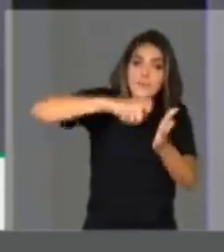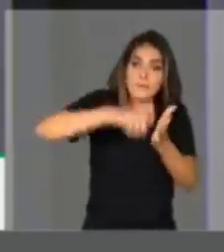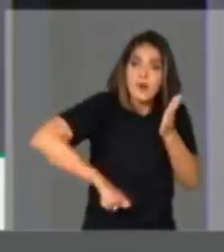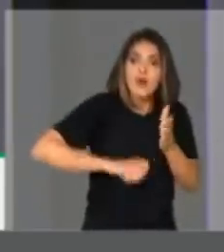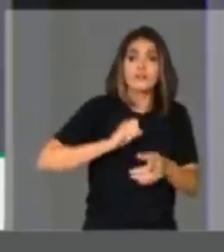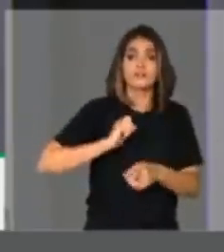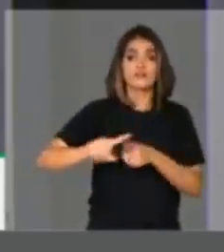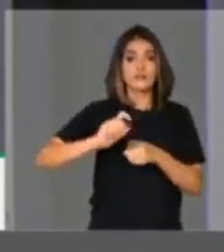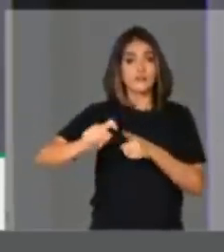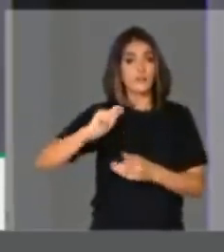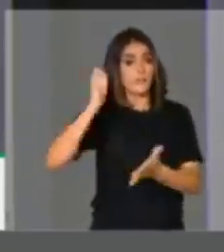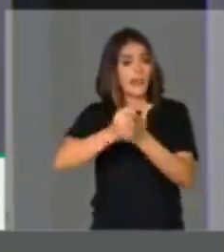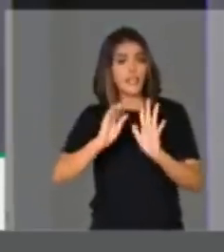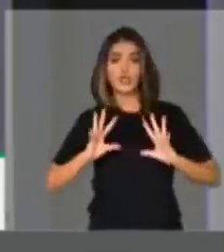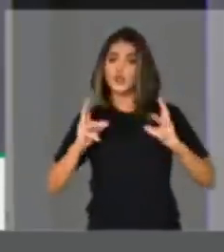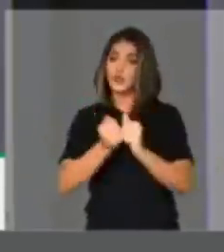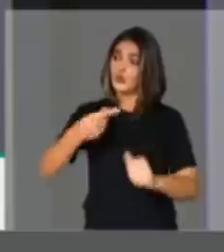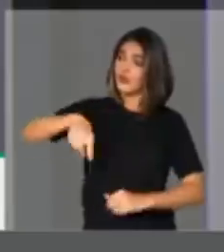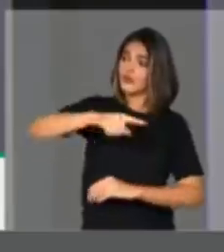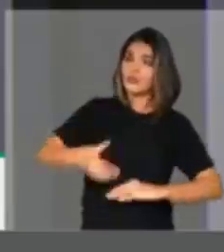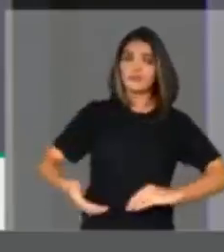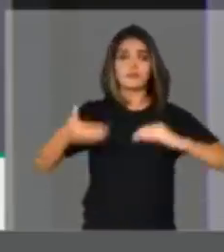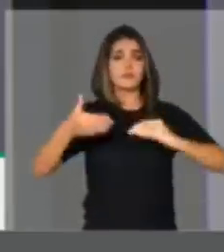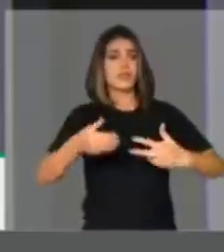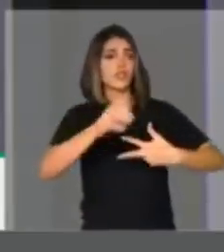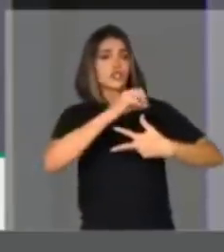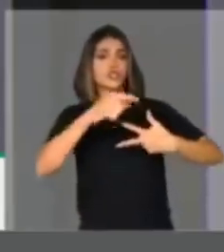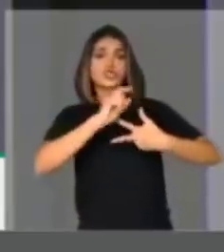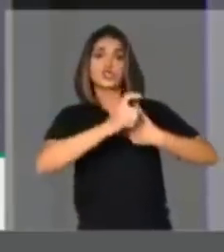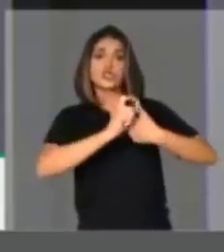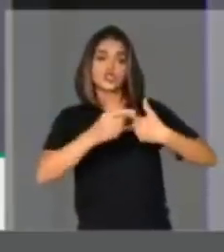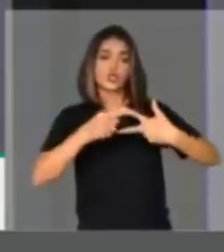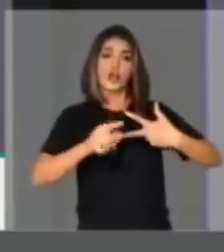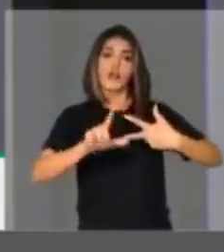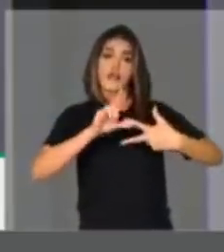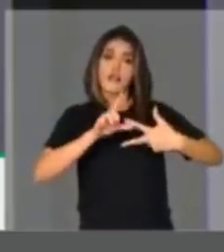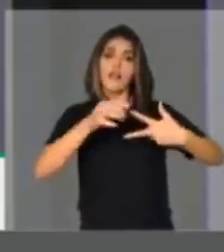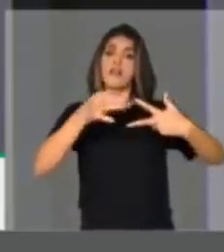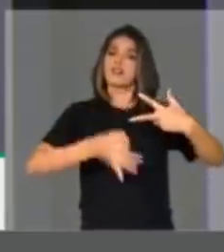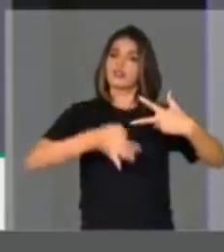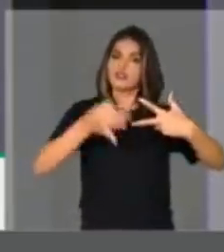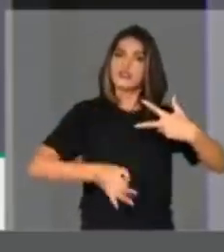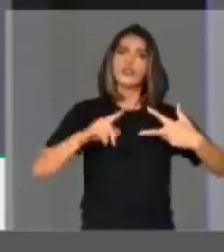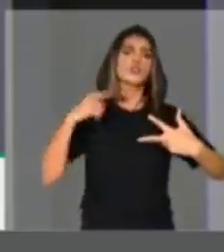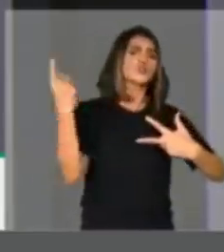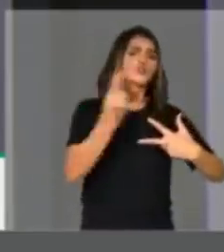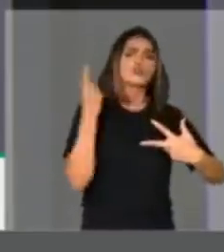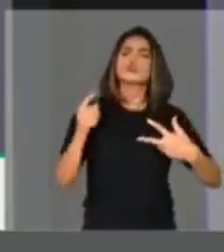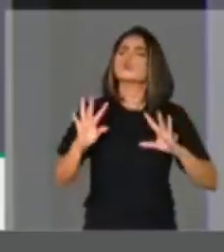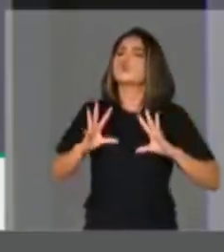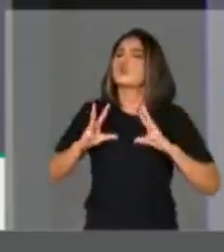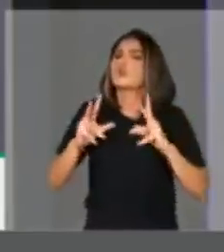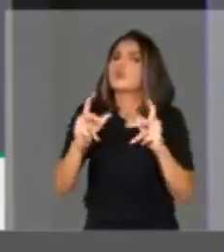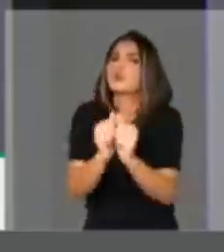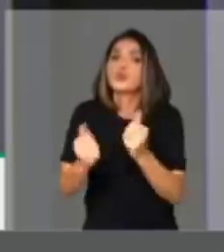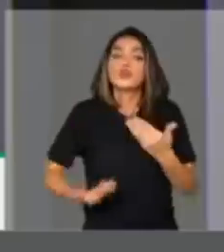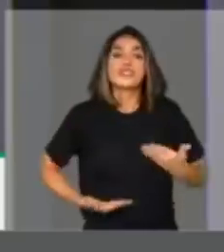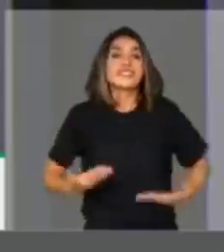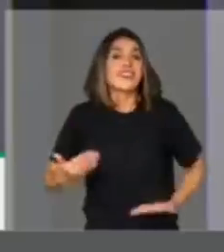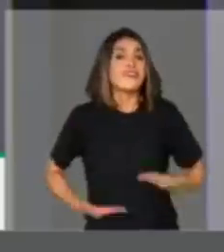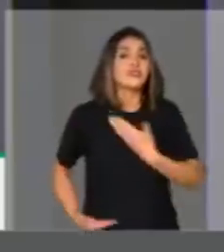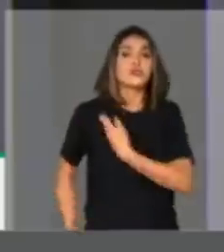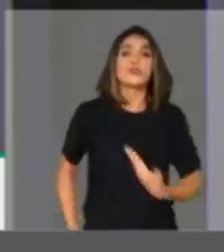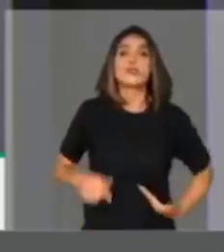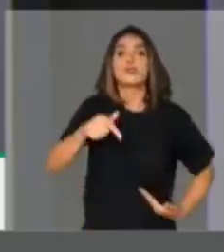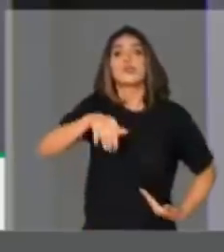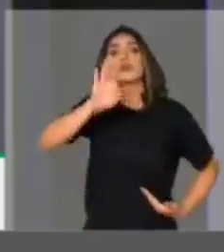essa casa, quem financia o Ministério Público, o Judiciário, os três poderes da República, todos os serviços públicos, quem paga a